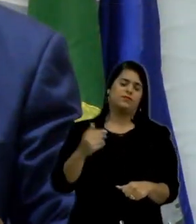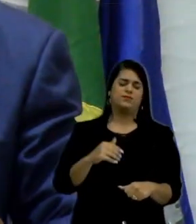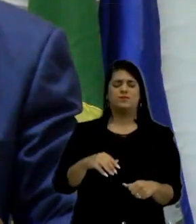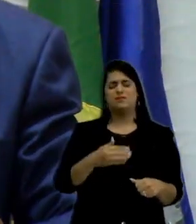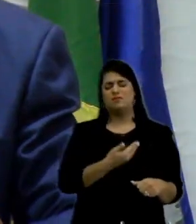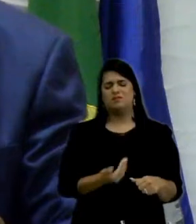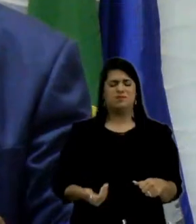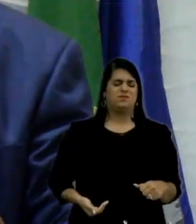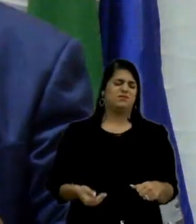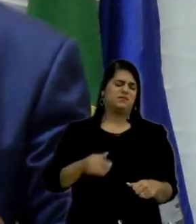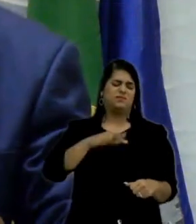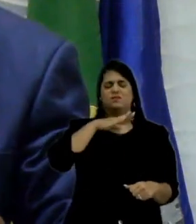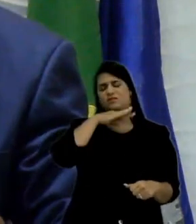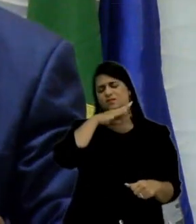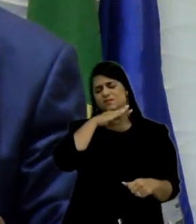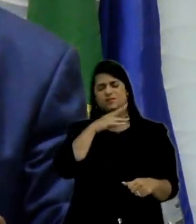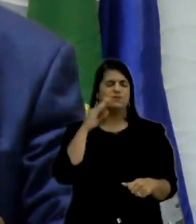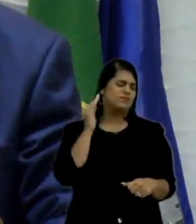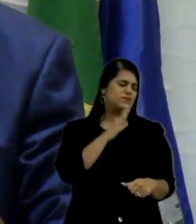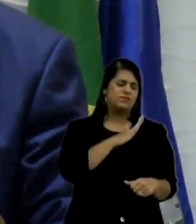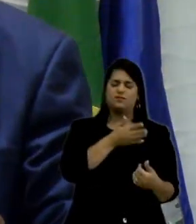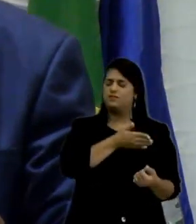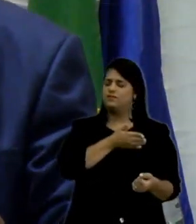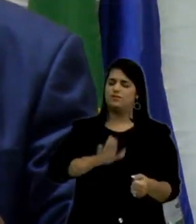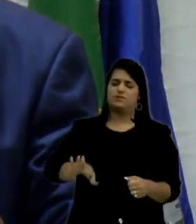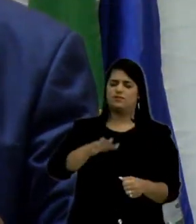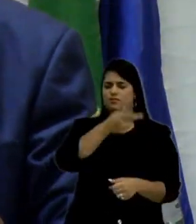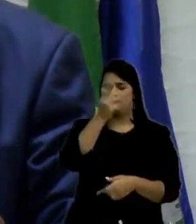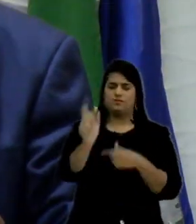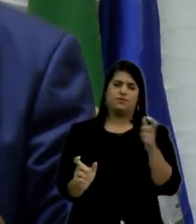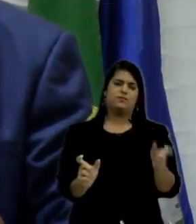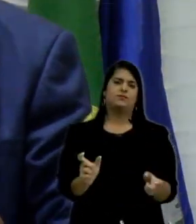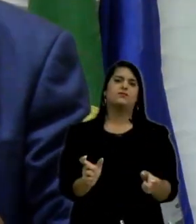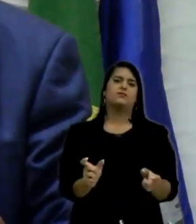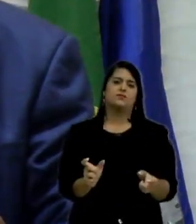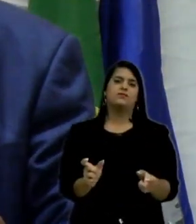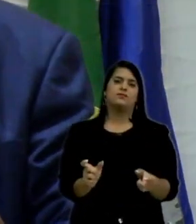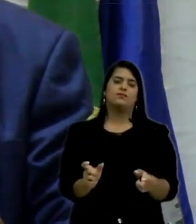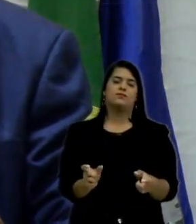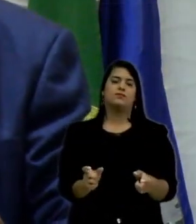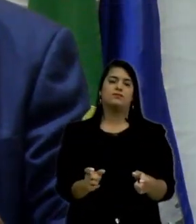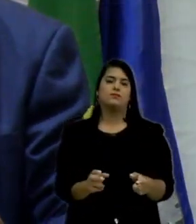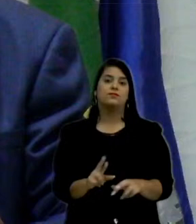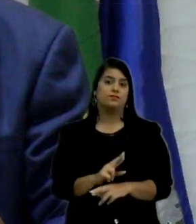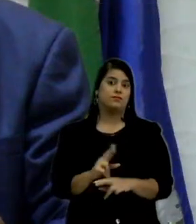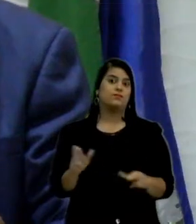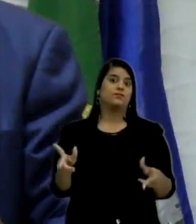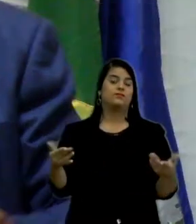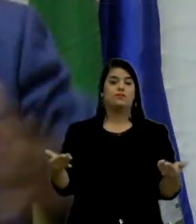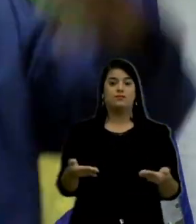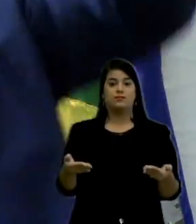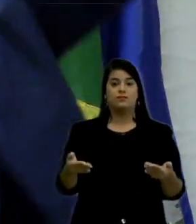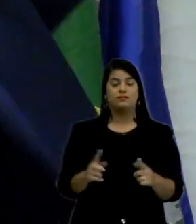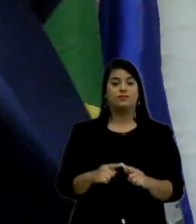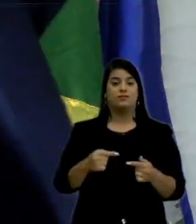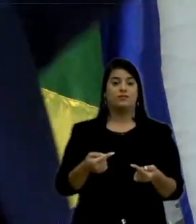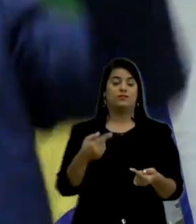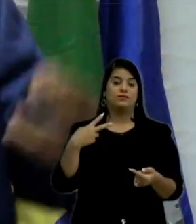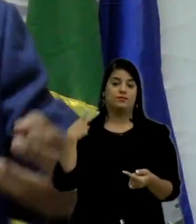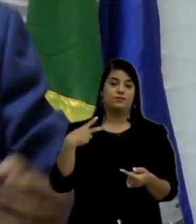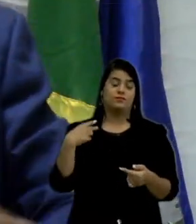um governo do mal, um governo que não gostava de ninguém. É isso que faz a diferença. Mas o vereador